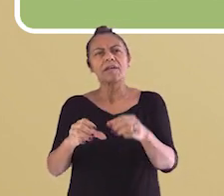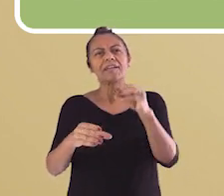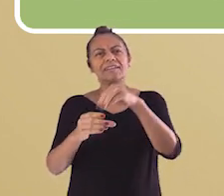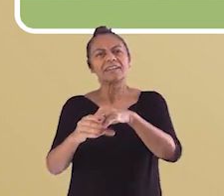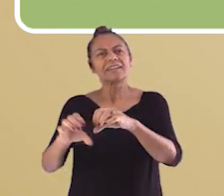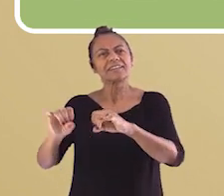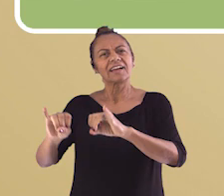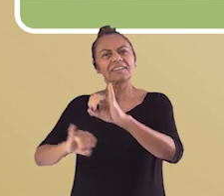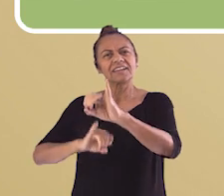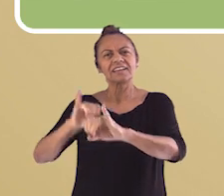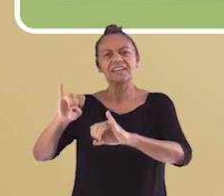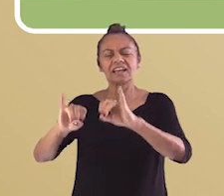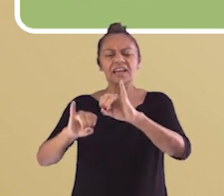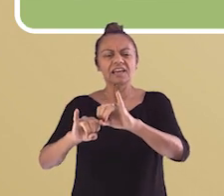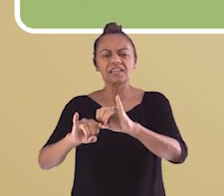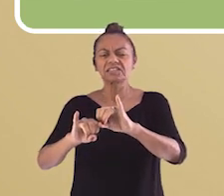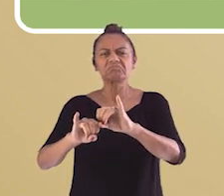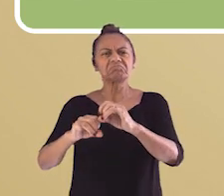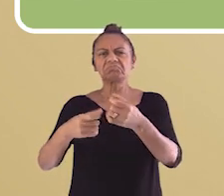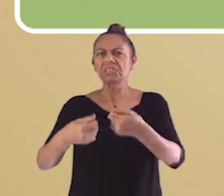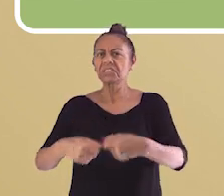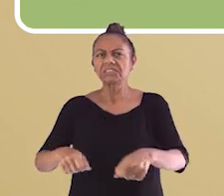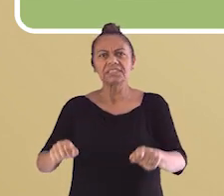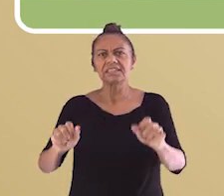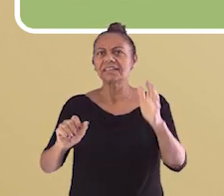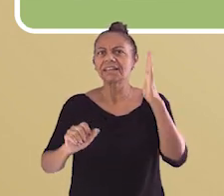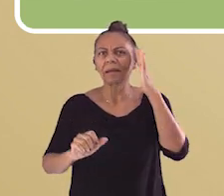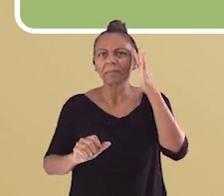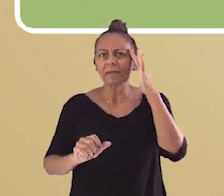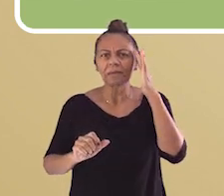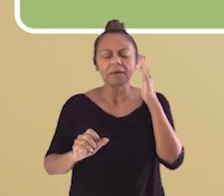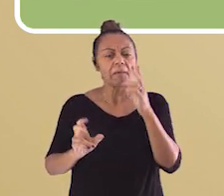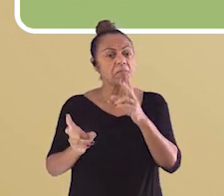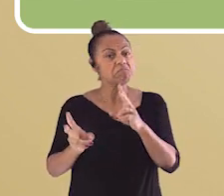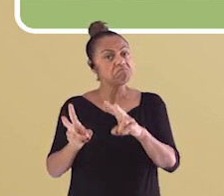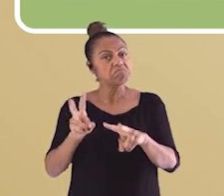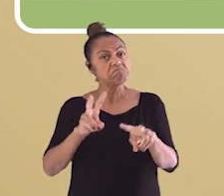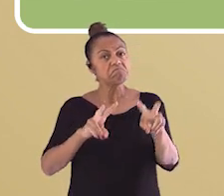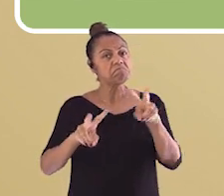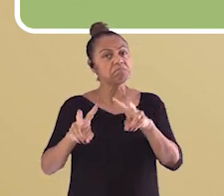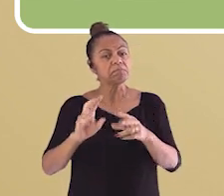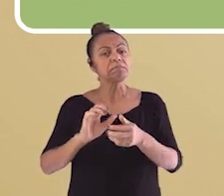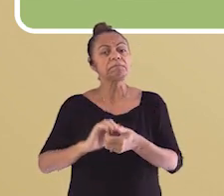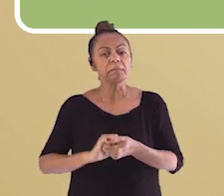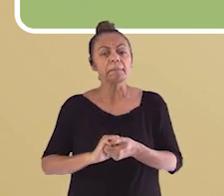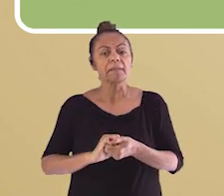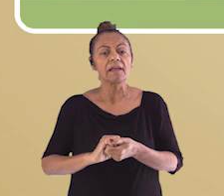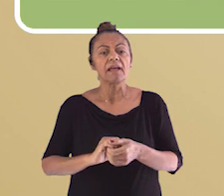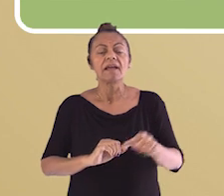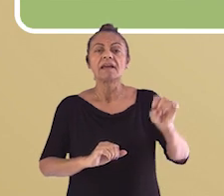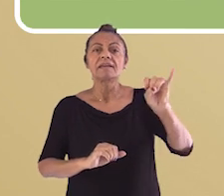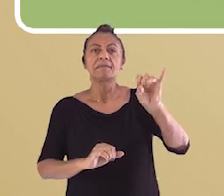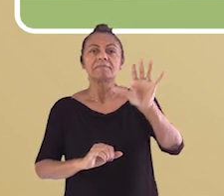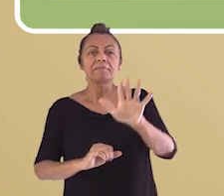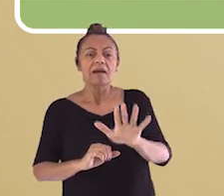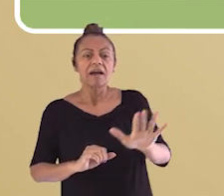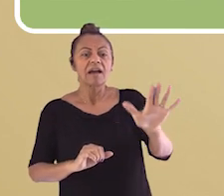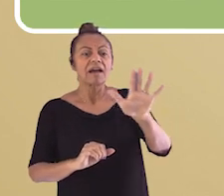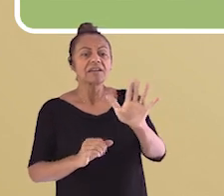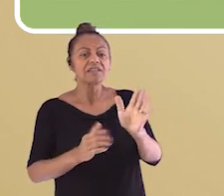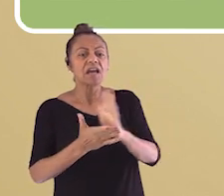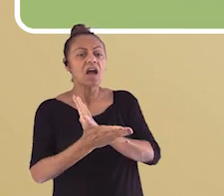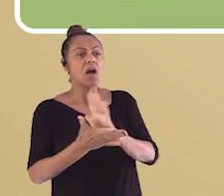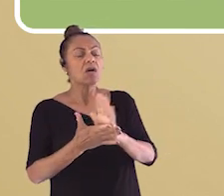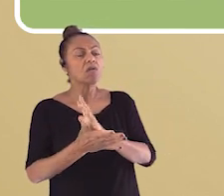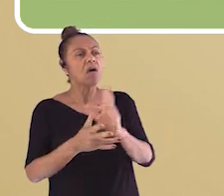precisam ter o jogo ou saber jogar para apreciar esse jogo. Nessa imagem, alguns fãs assistem ao